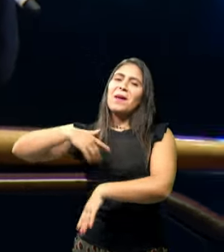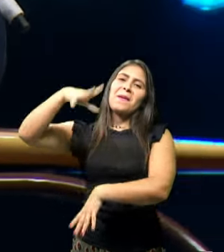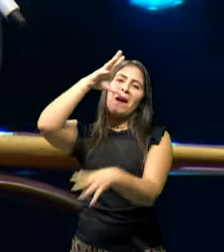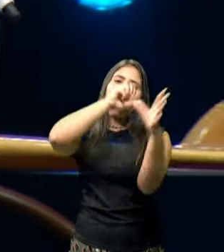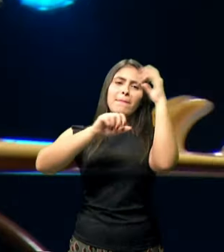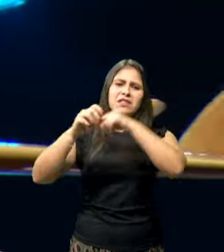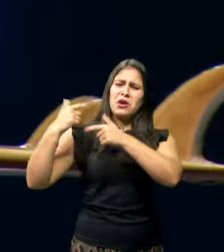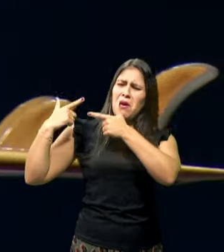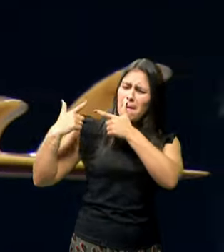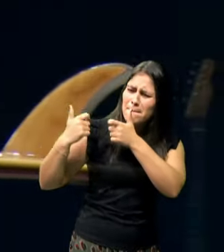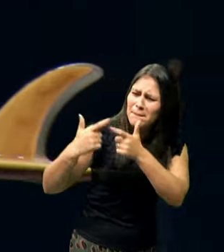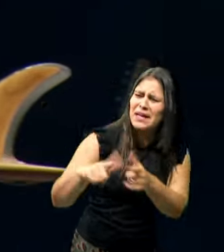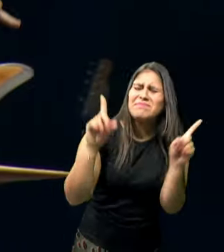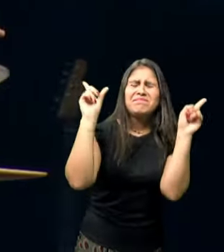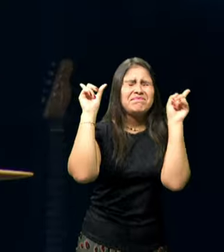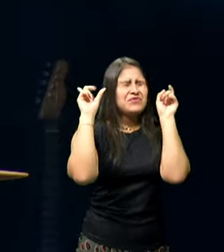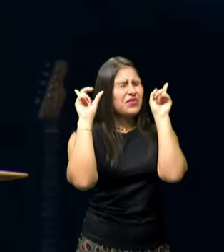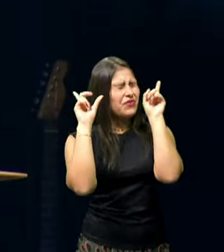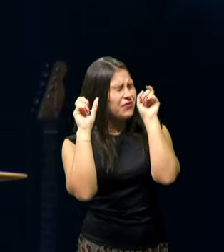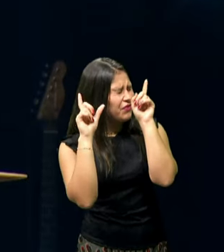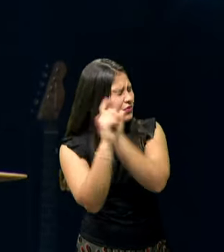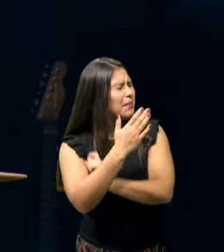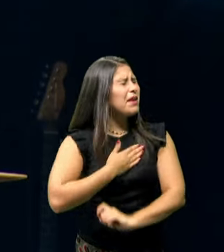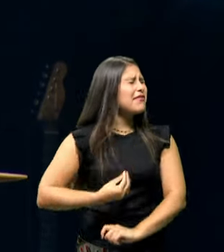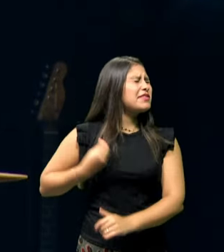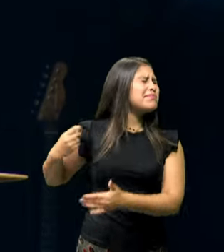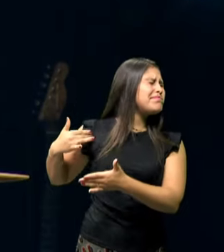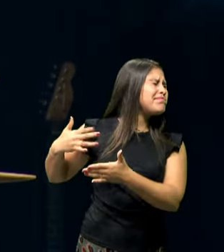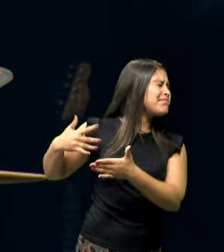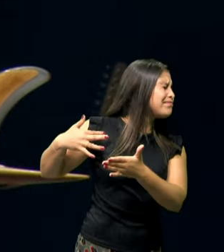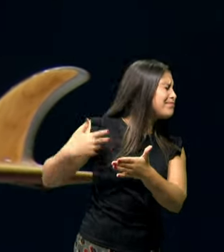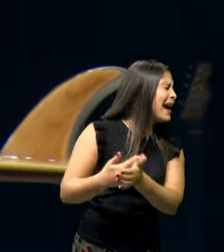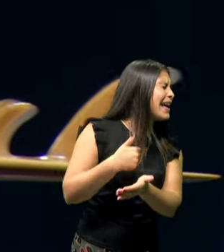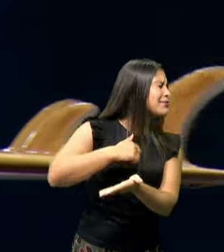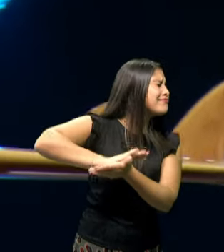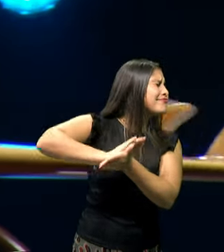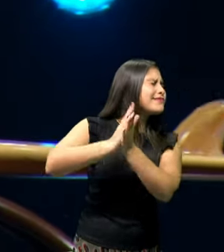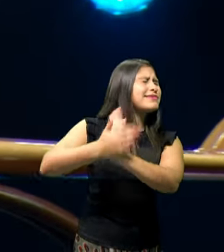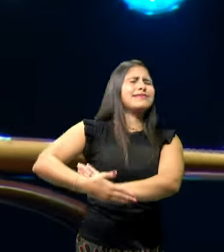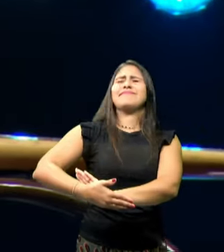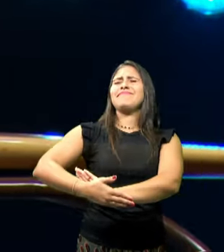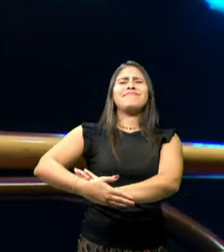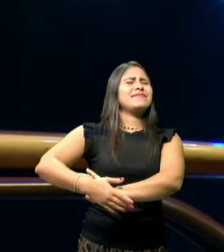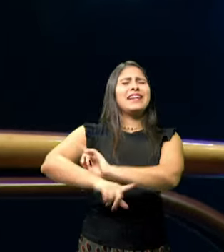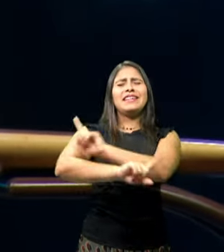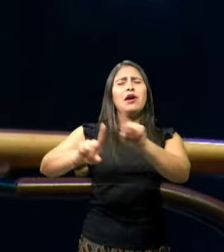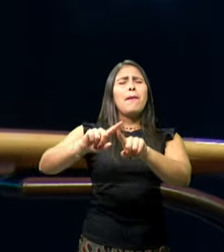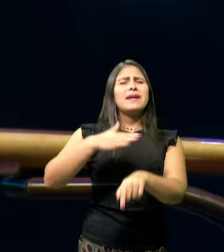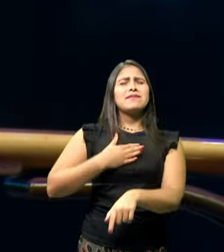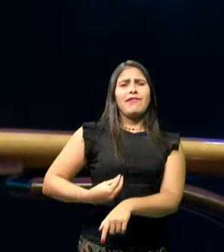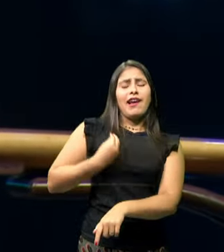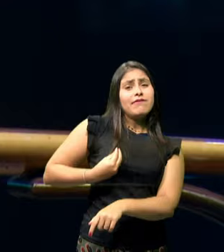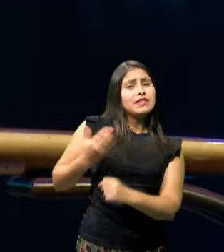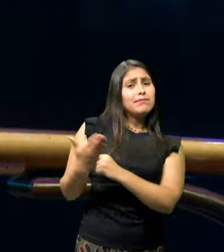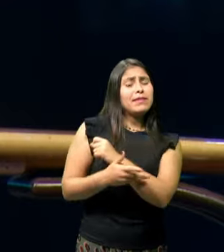e adversidades que eu passei não foram para me derrotar, foi para estruturar minha